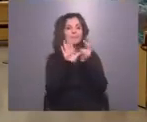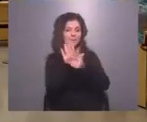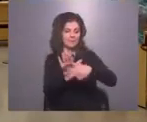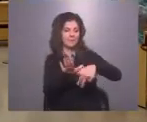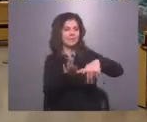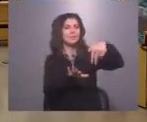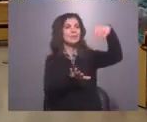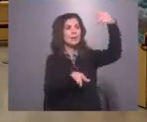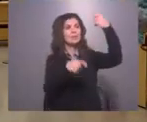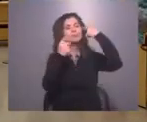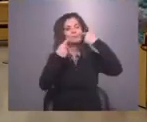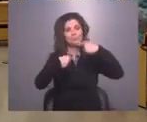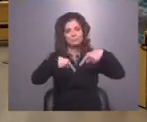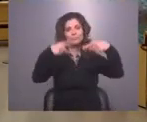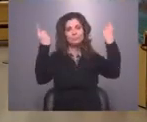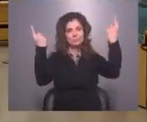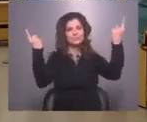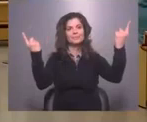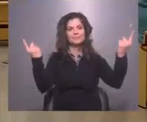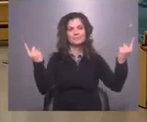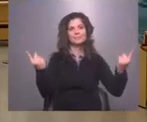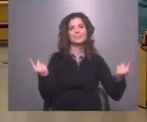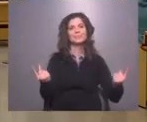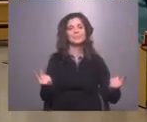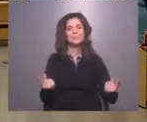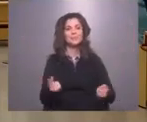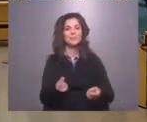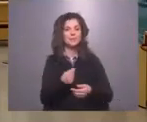proclamamos a vossa ressurreição.